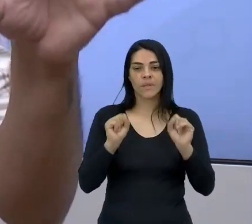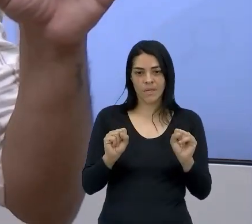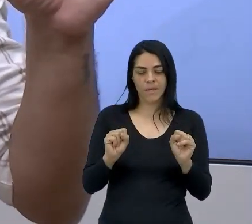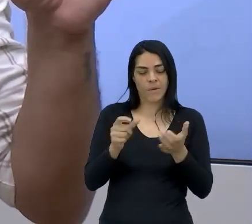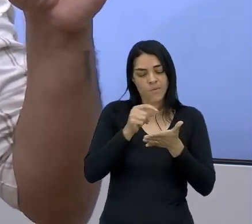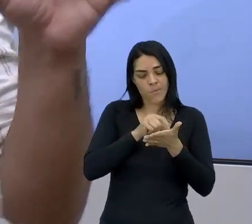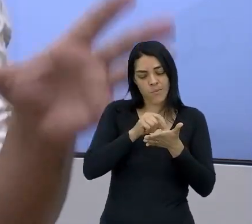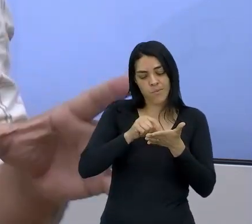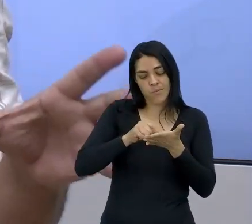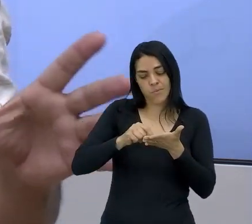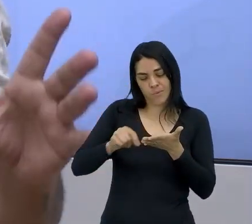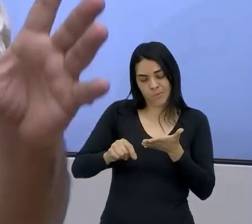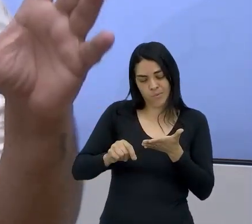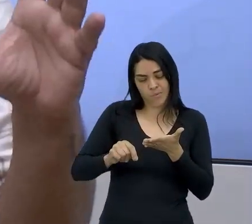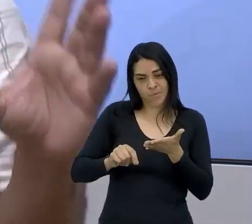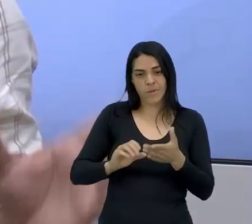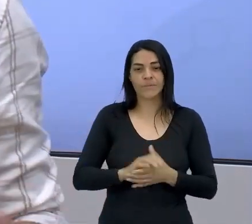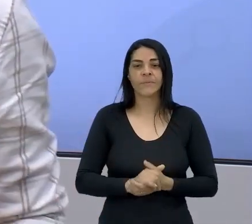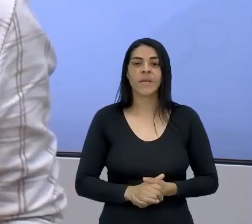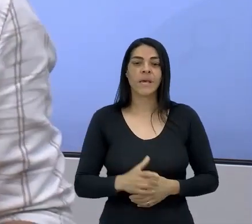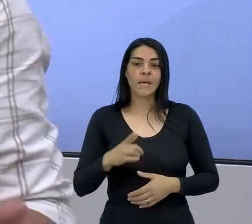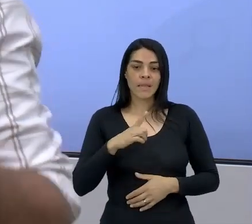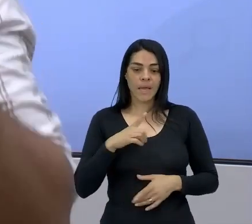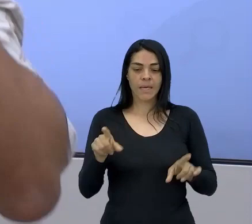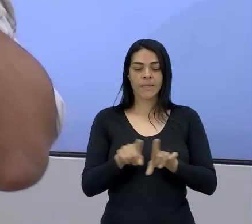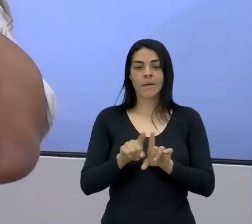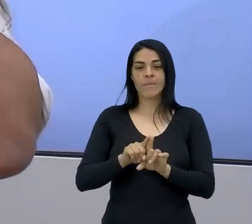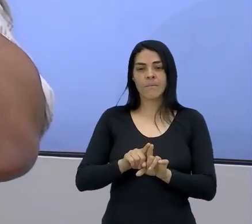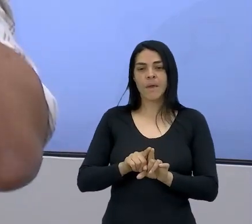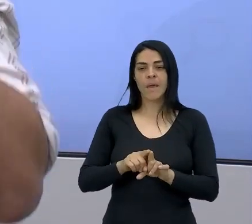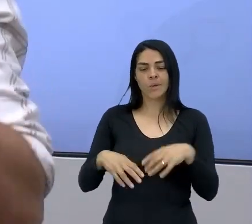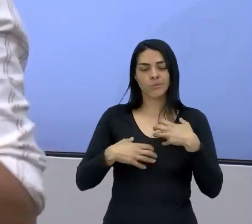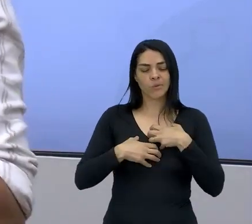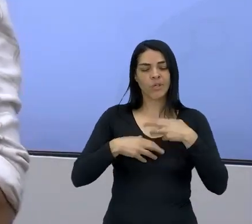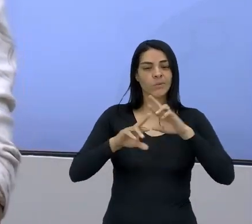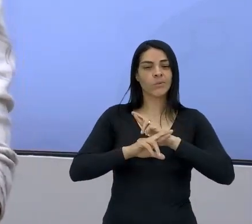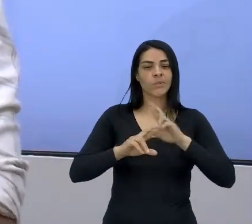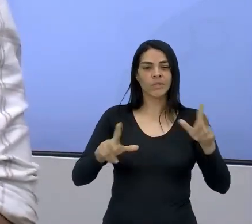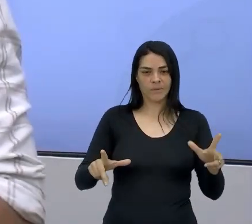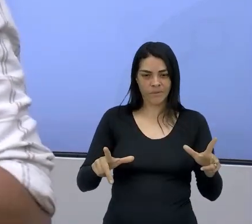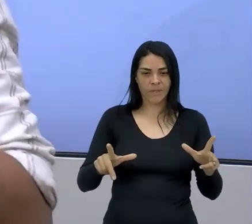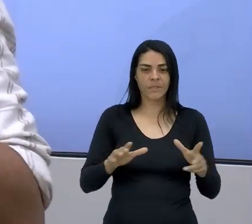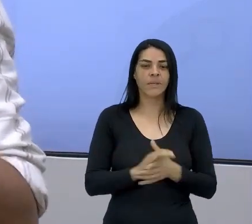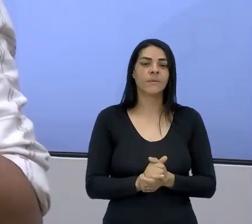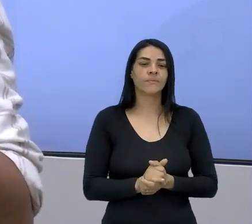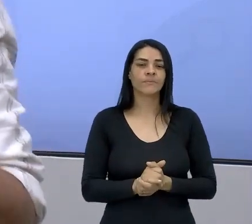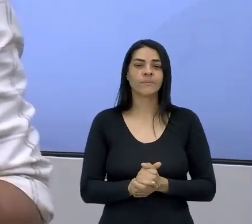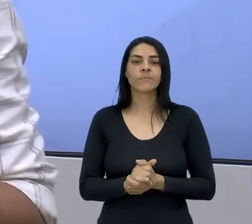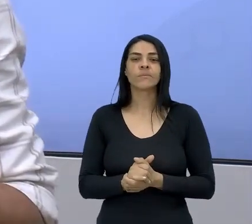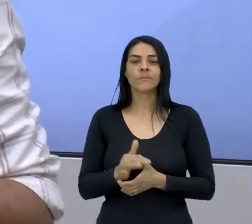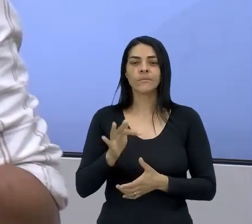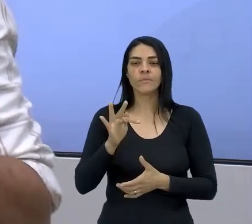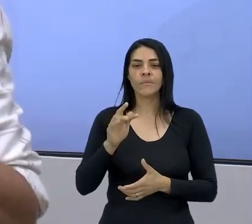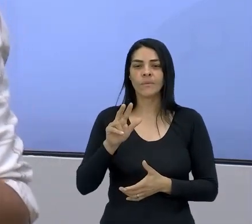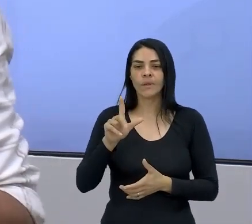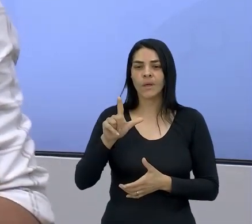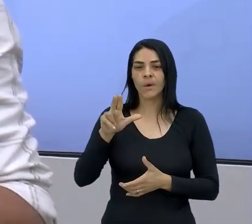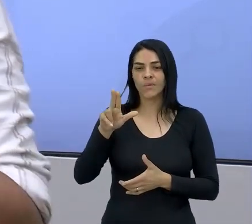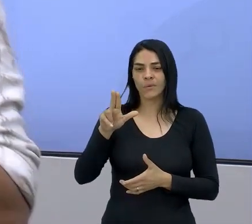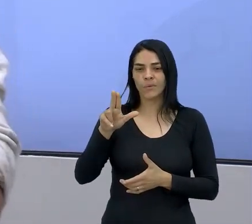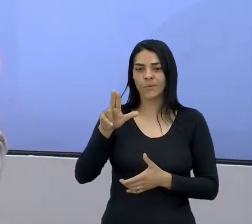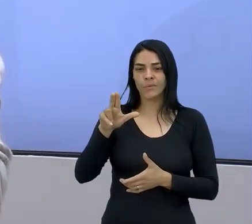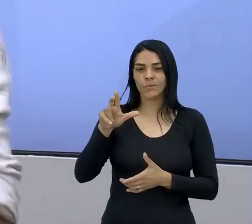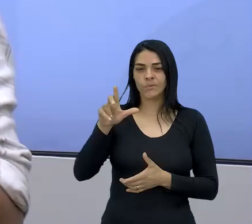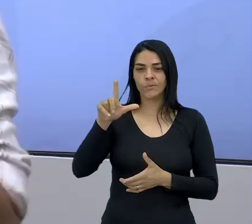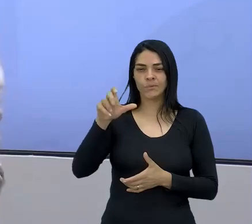corrida. A gente tem também uma outra forma de programação, que é o fluxograma, que a gente trabalhou bastante também, inclusive